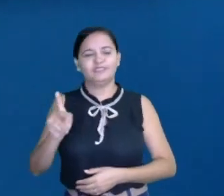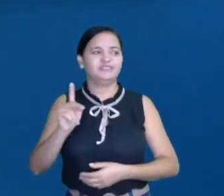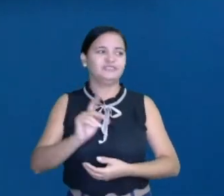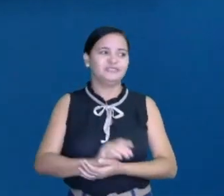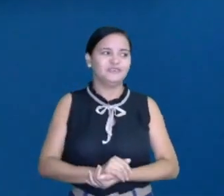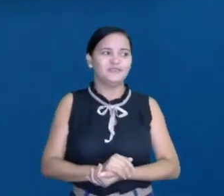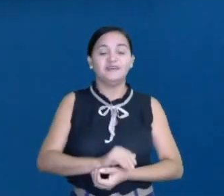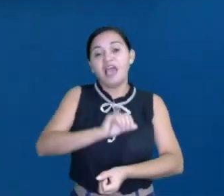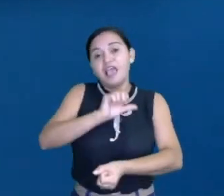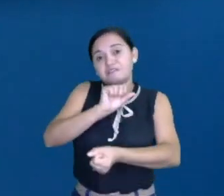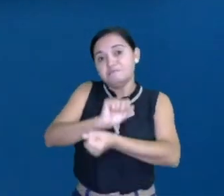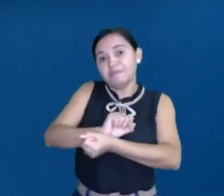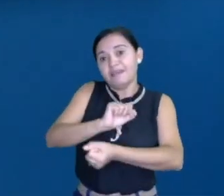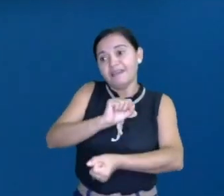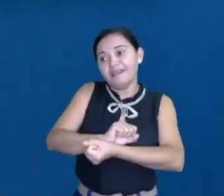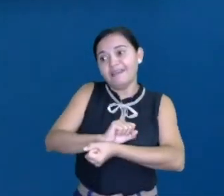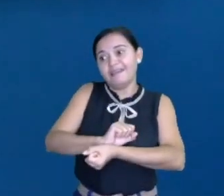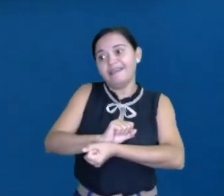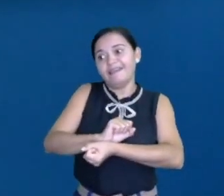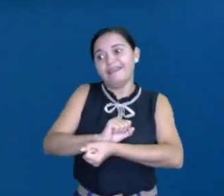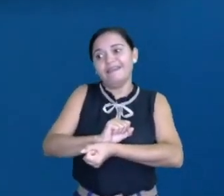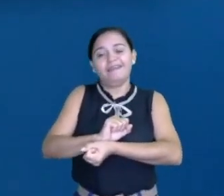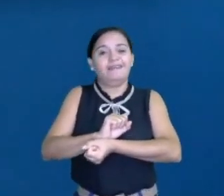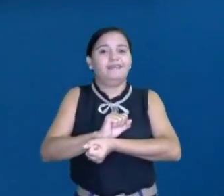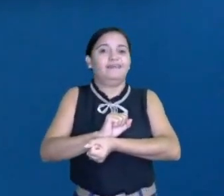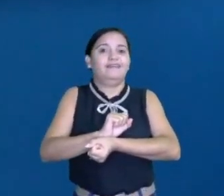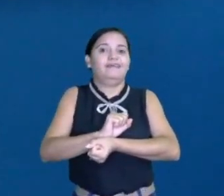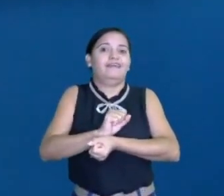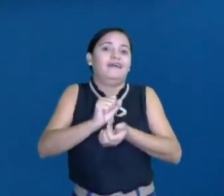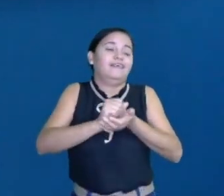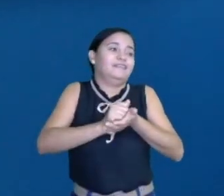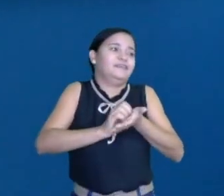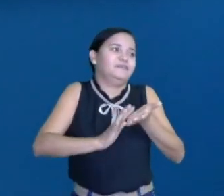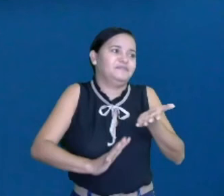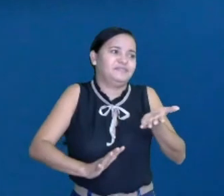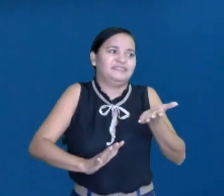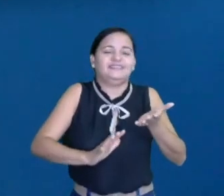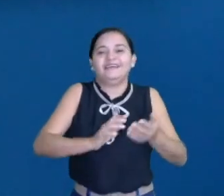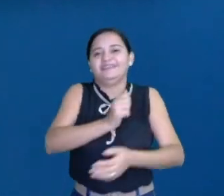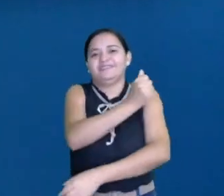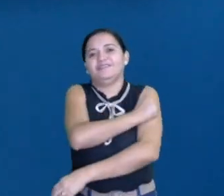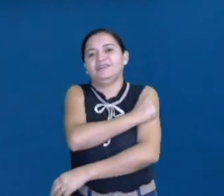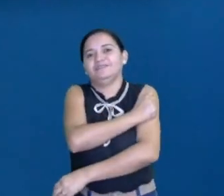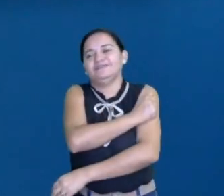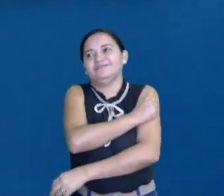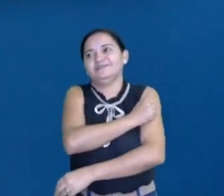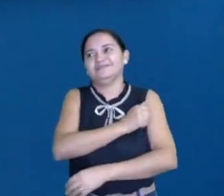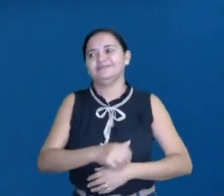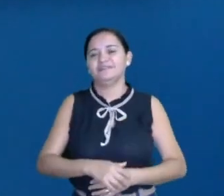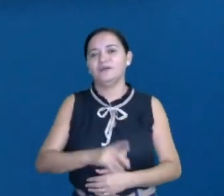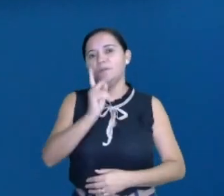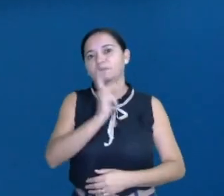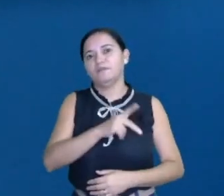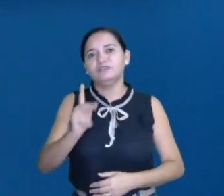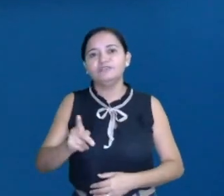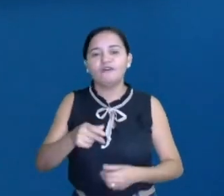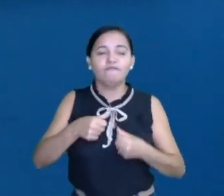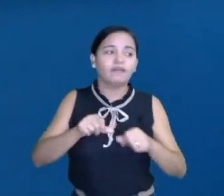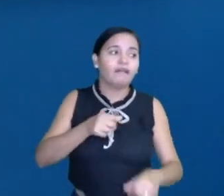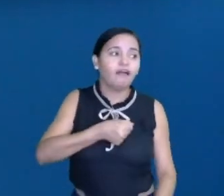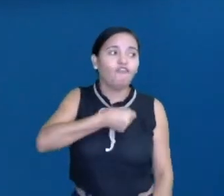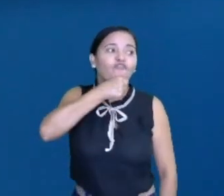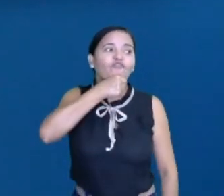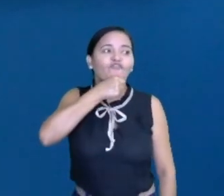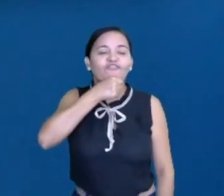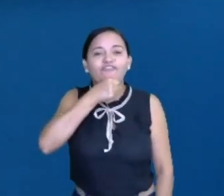aguardando as respostas das atividades dos alunos. Quantas vezes o professor fica lá envelhece,